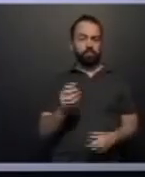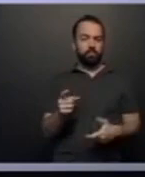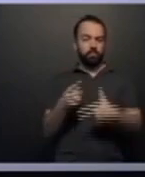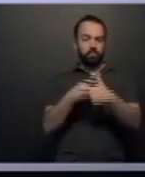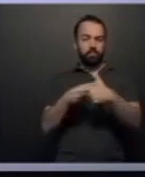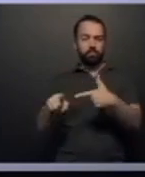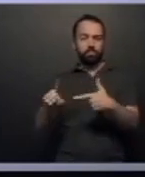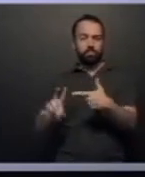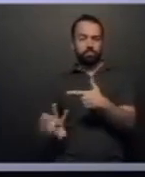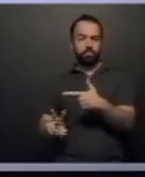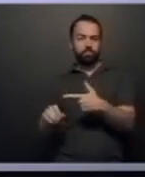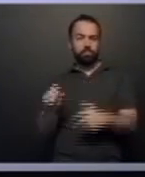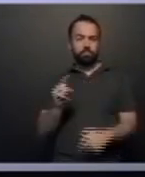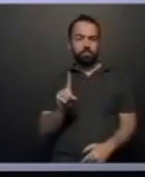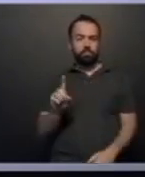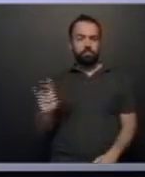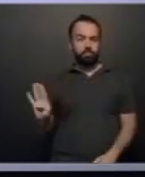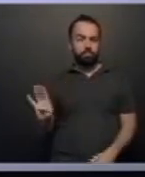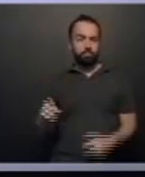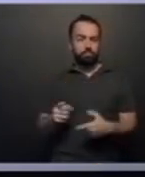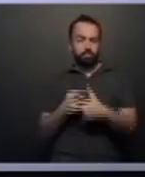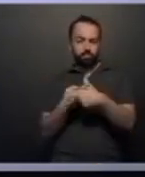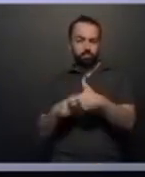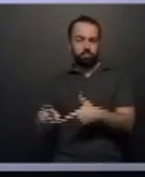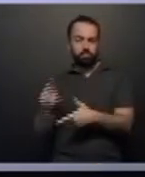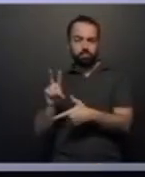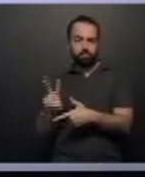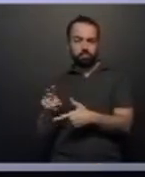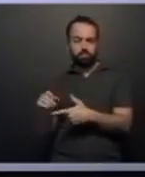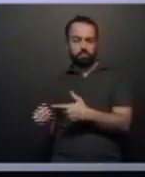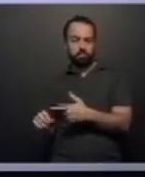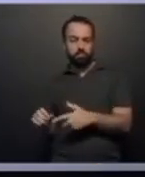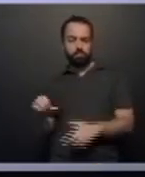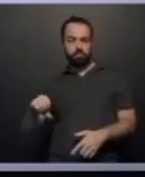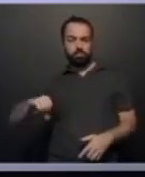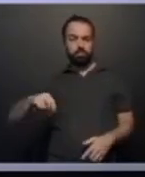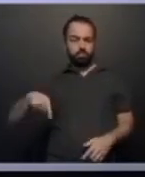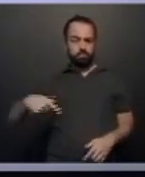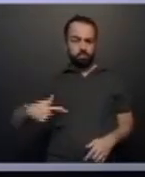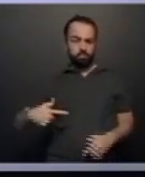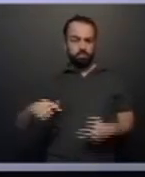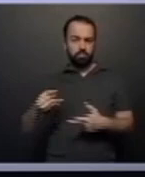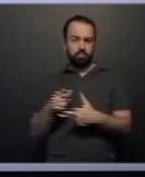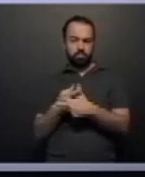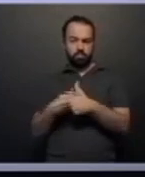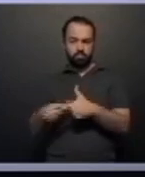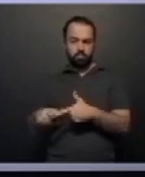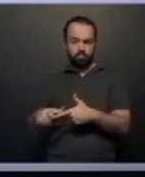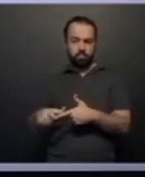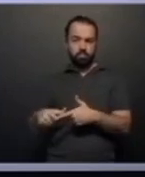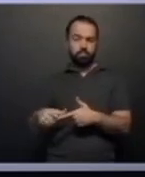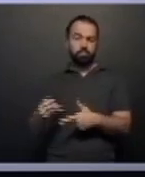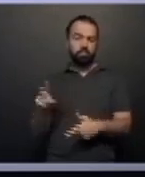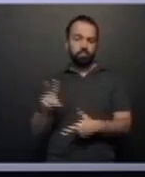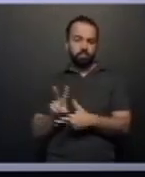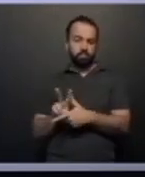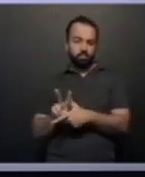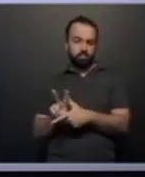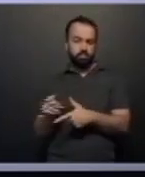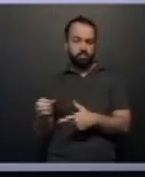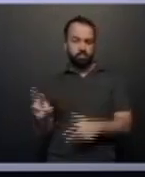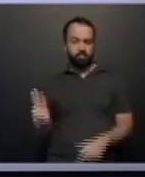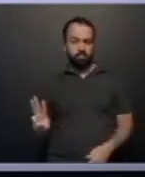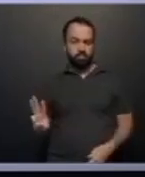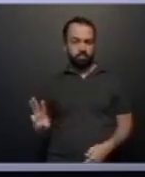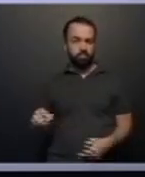deu 14, restou 1. Por 2, deu 7, resto 0. Divido 7 por 2, deu